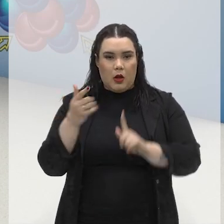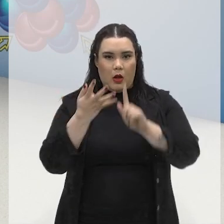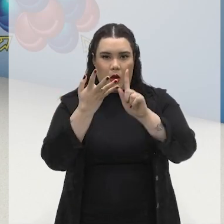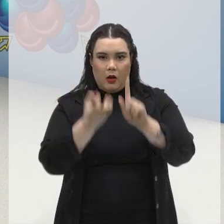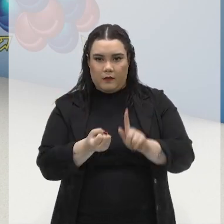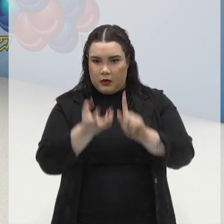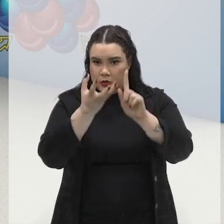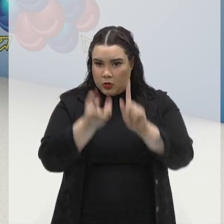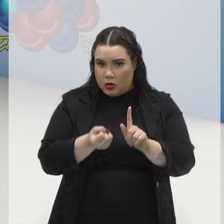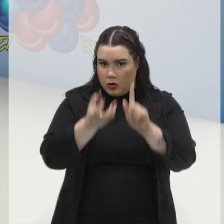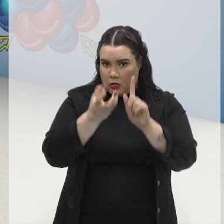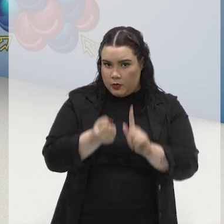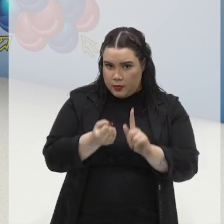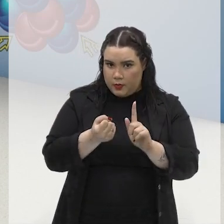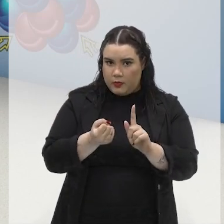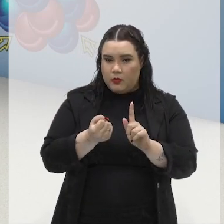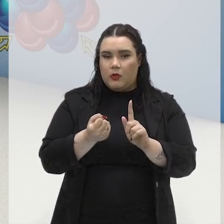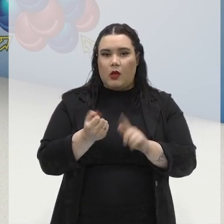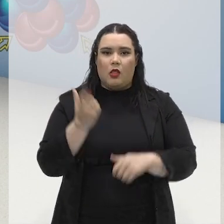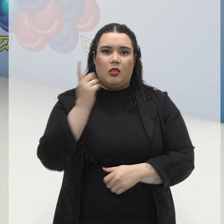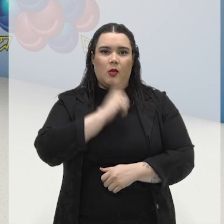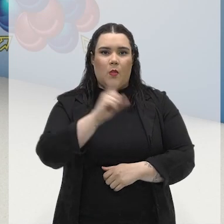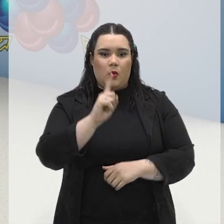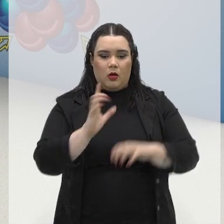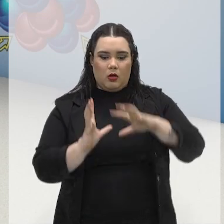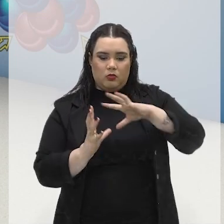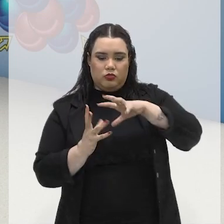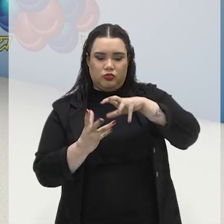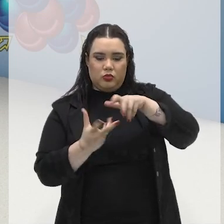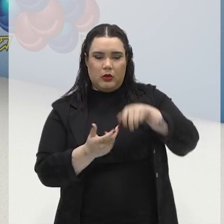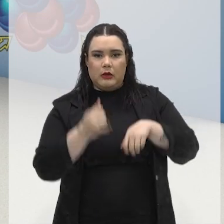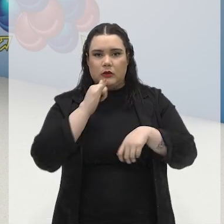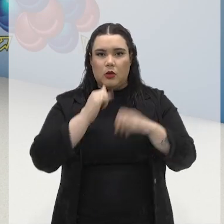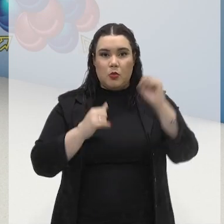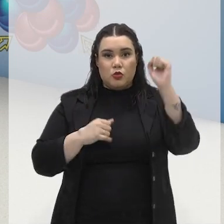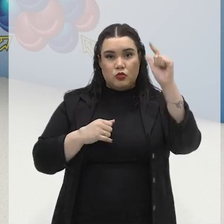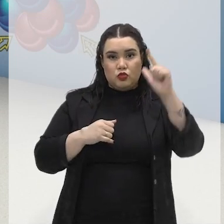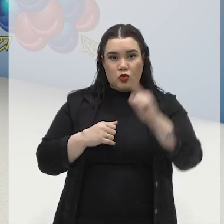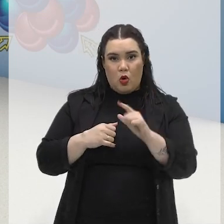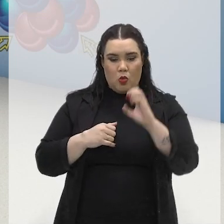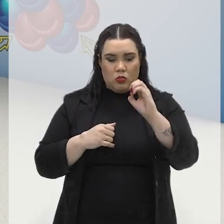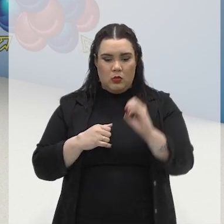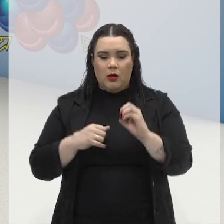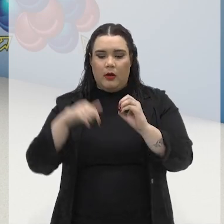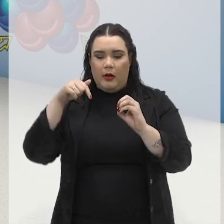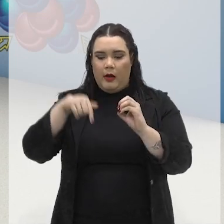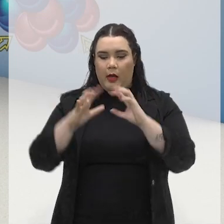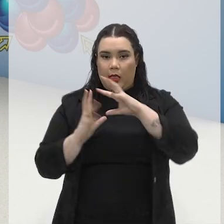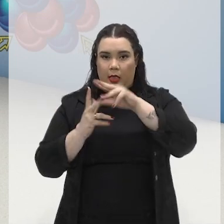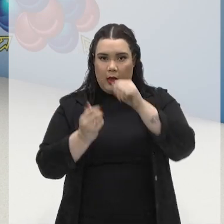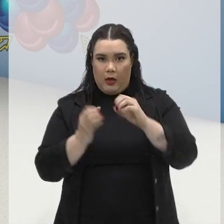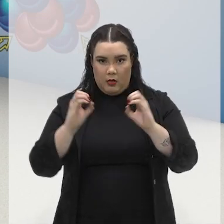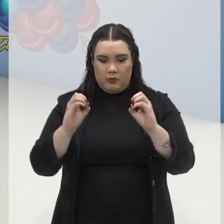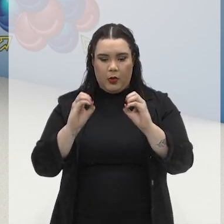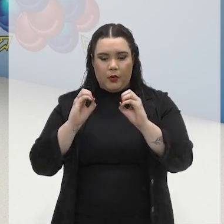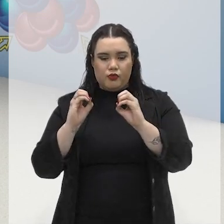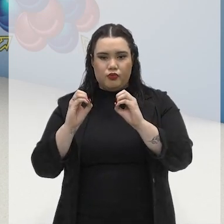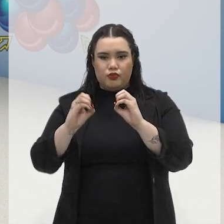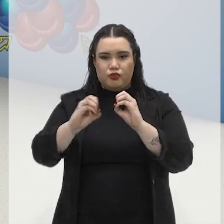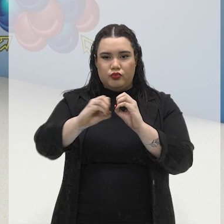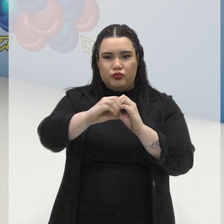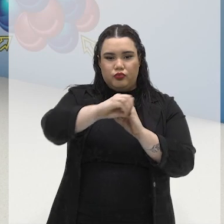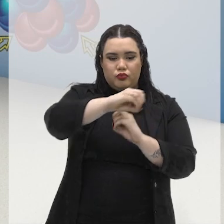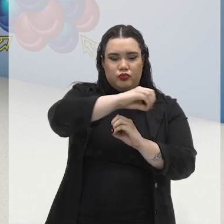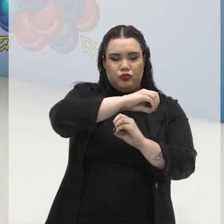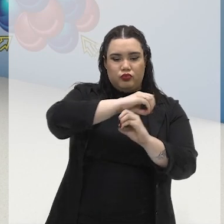nós não teríamos a Terra girando em torno do Sol. Isso faria com que nós não tivéssemos estações do